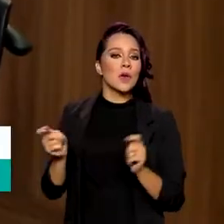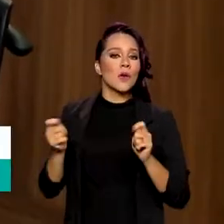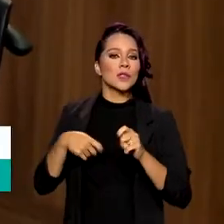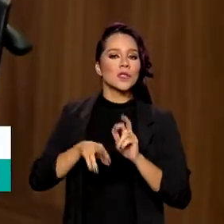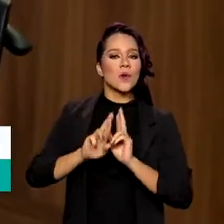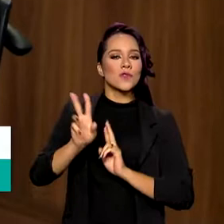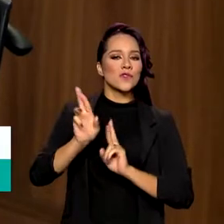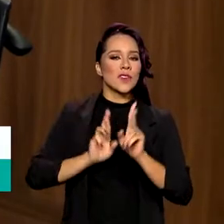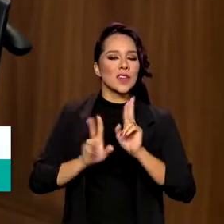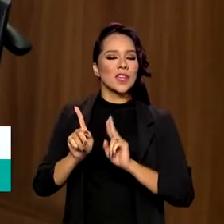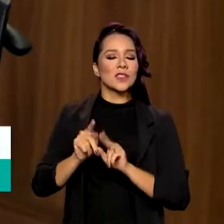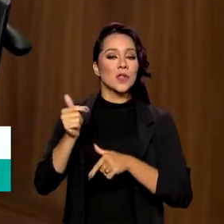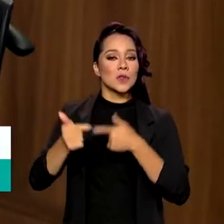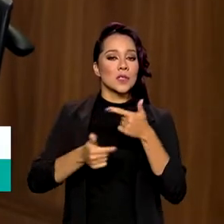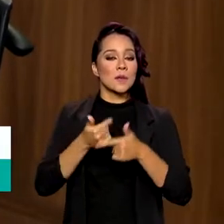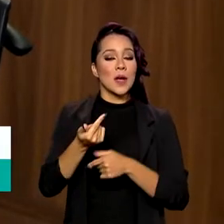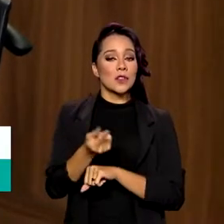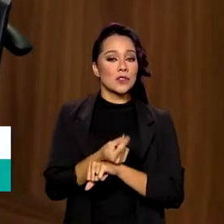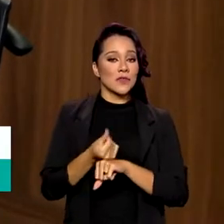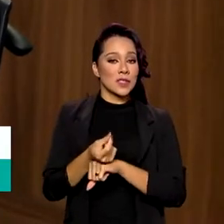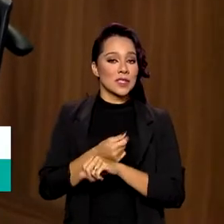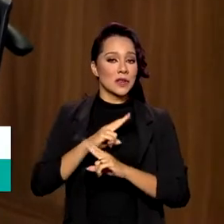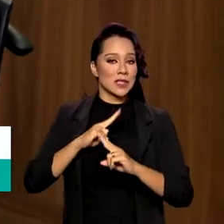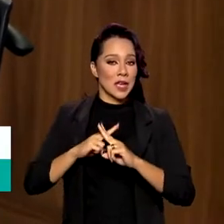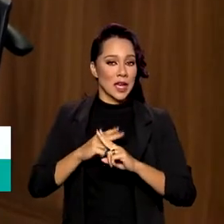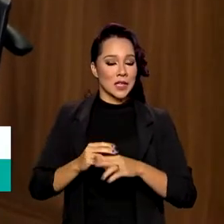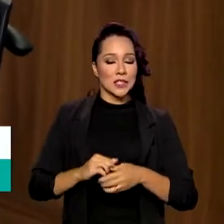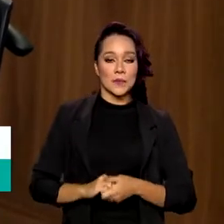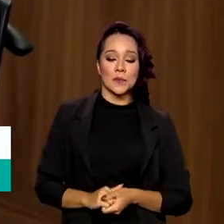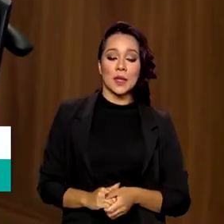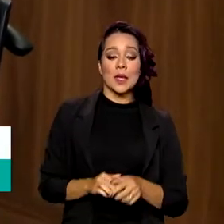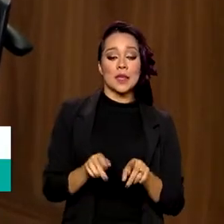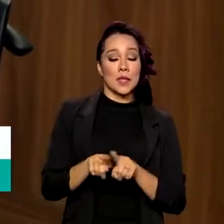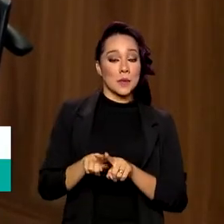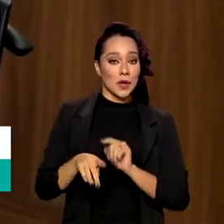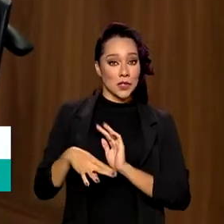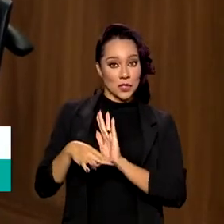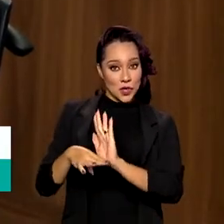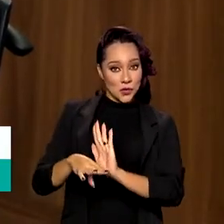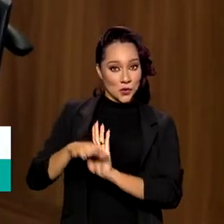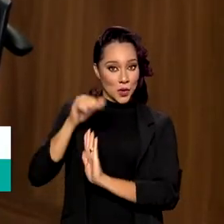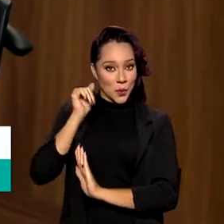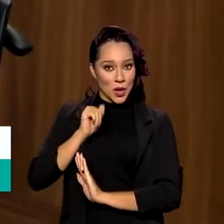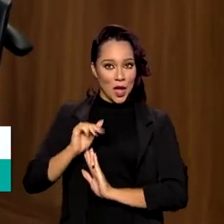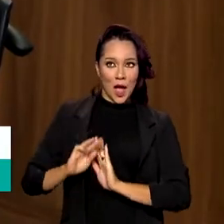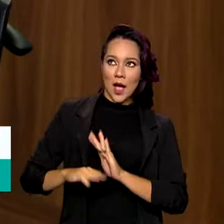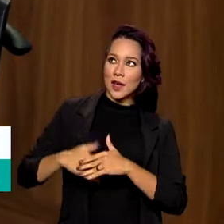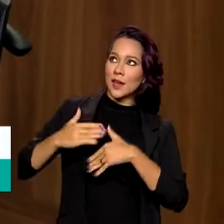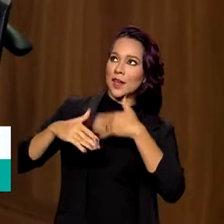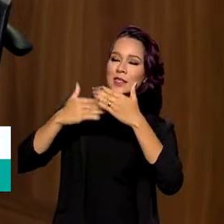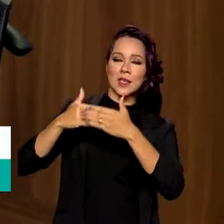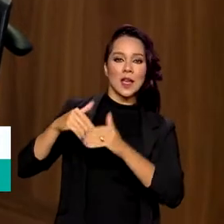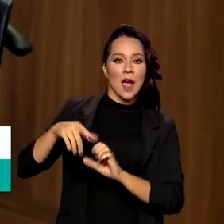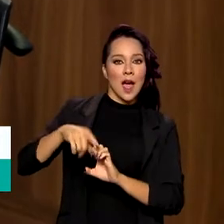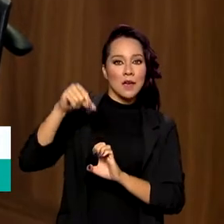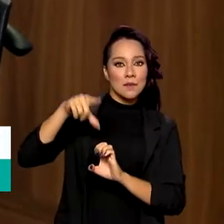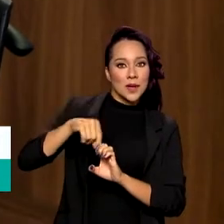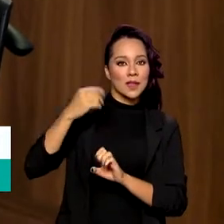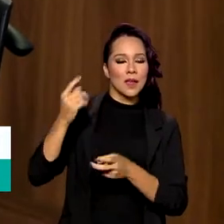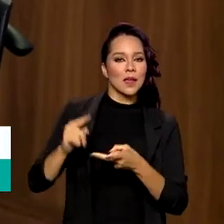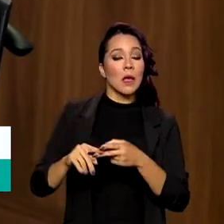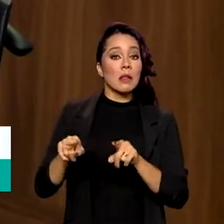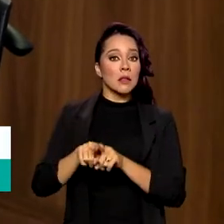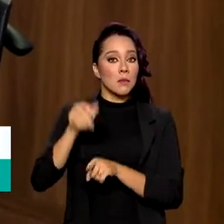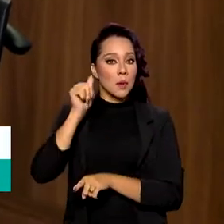diferenciada no serviço financeiros da Caixa além disso a gente ajuda ela a crescer assim prender e também